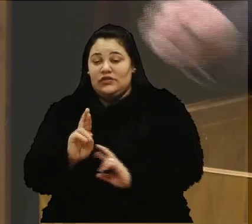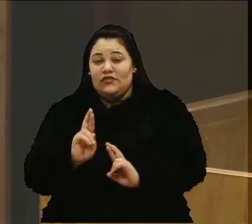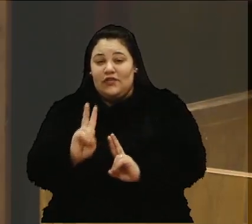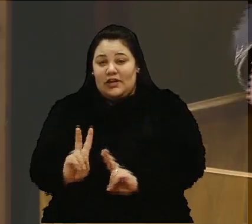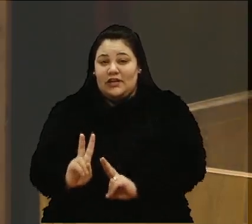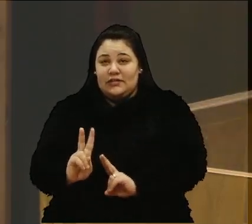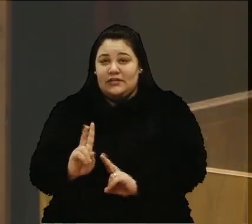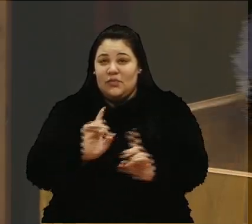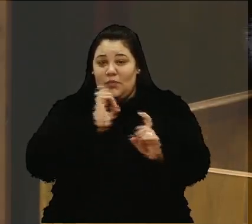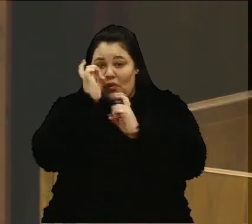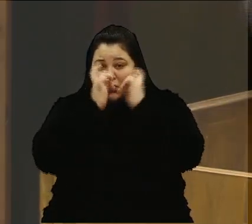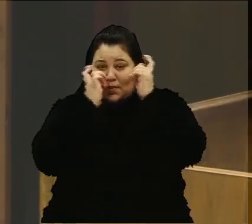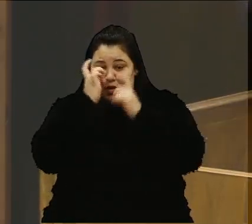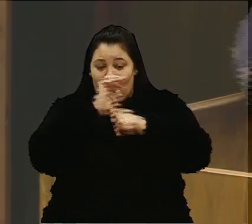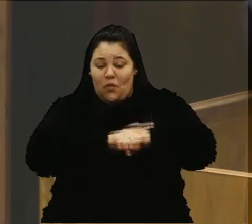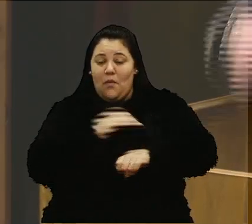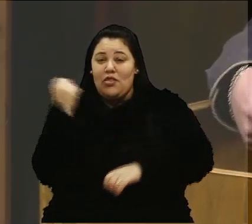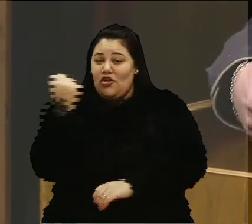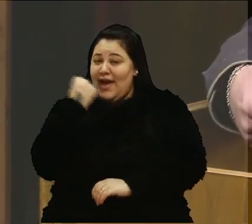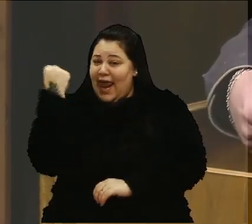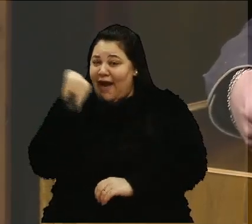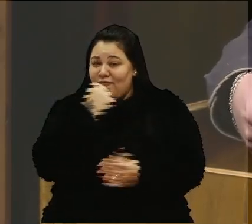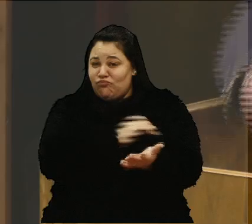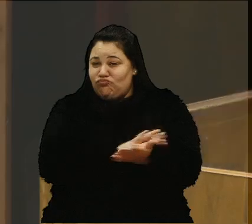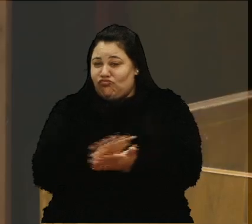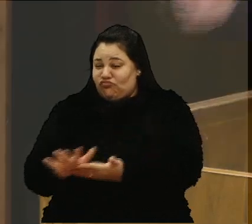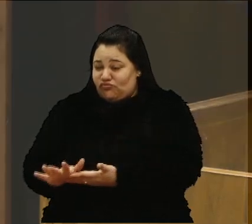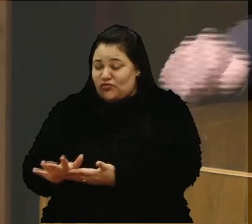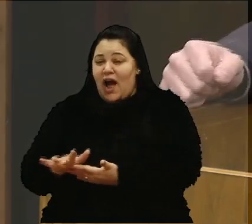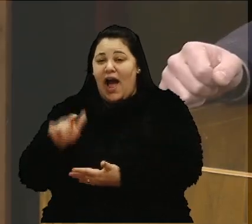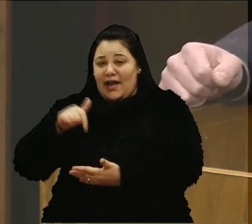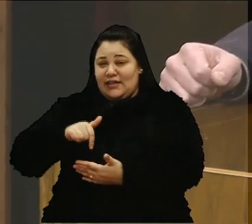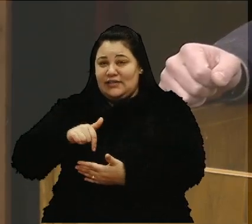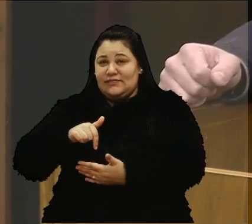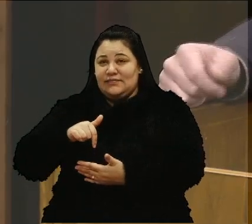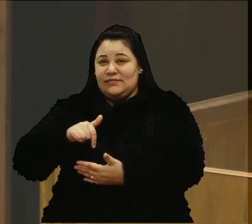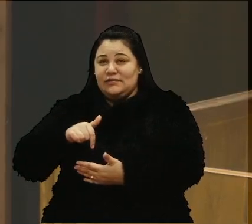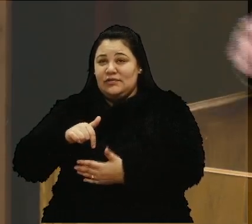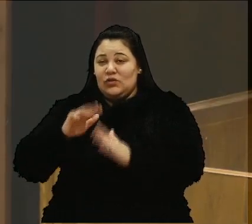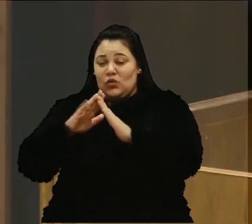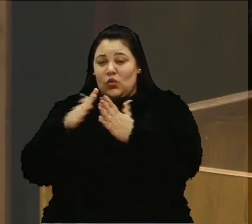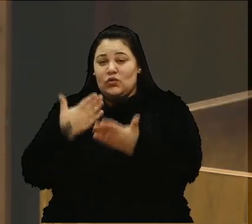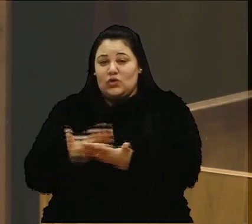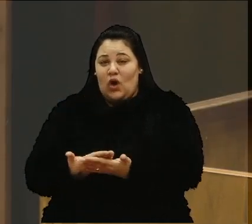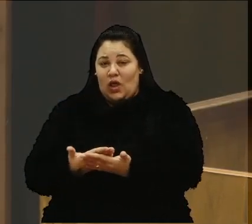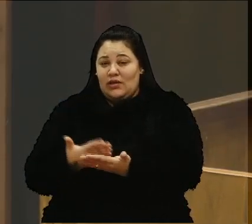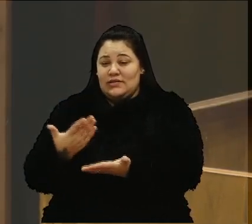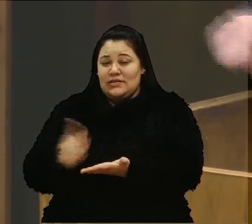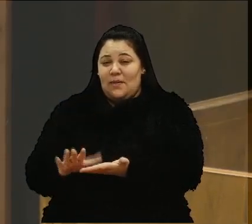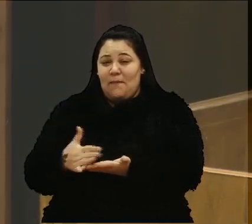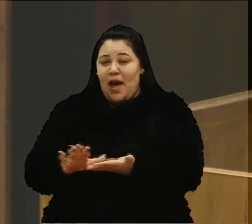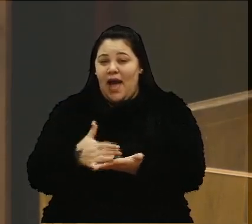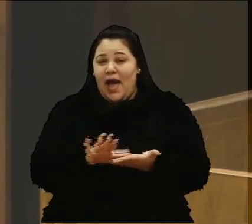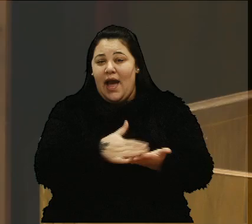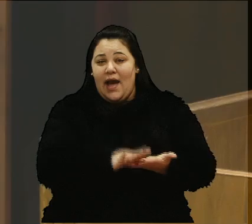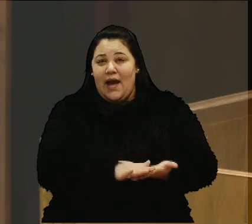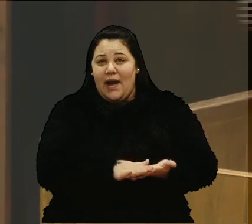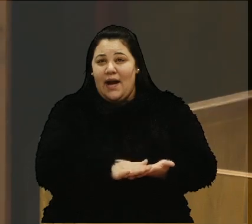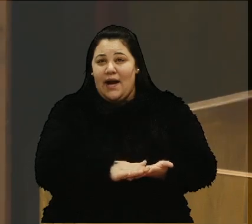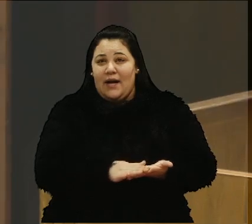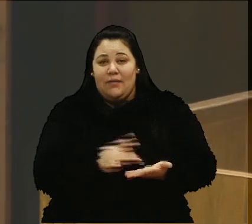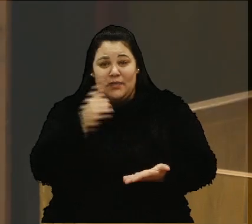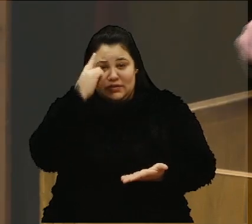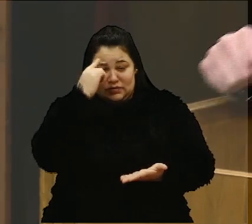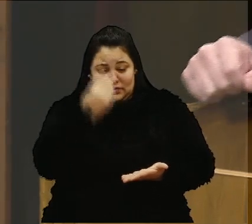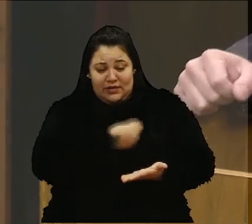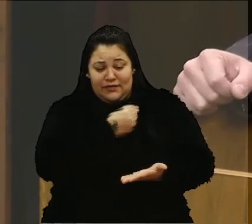preocupar num momento tão grave do estado do Rio Grande do Sul com escola de samba, pensou na vida de um povo que nem